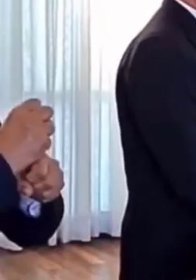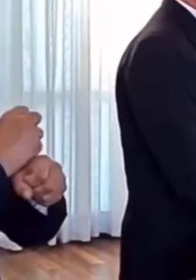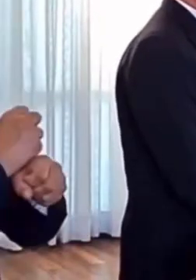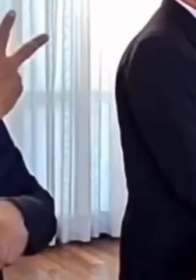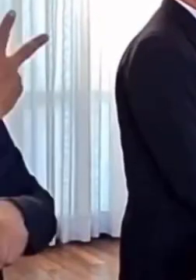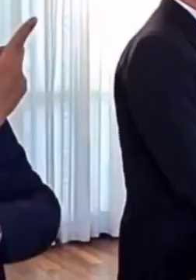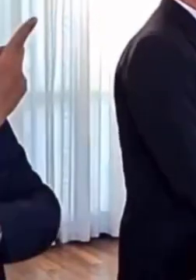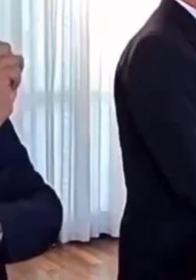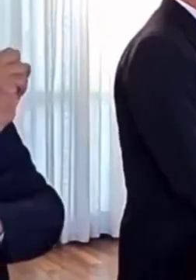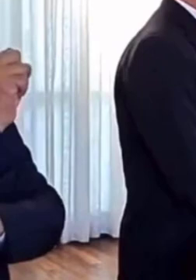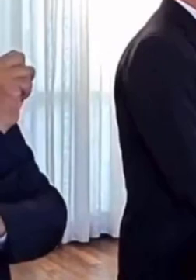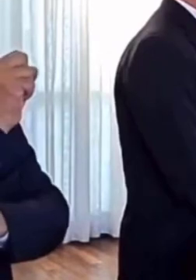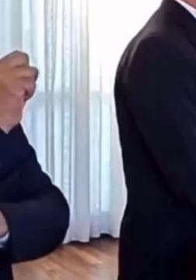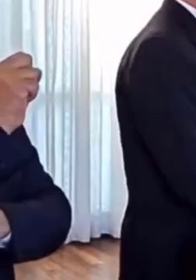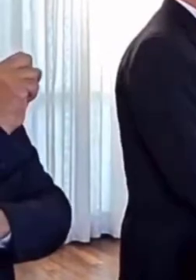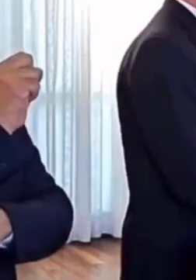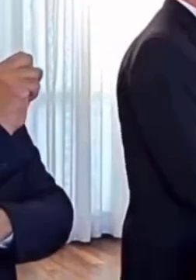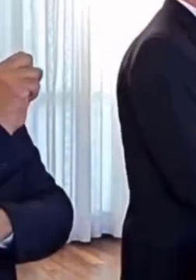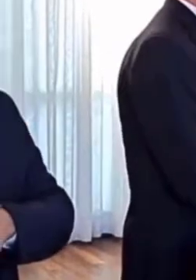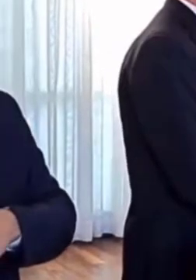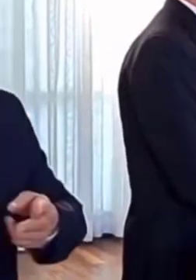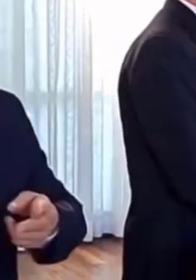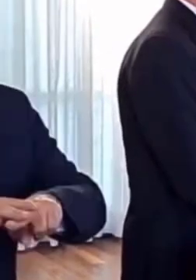ar. Cala a boca, vocês são um canalha.